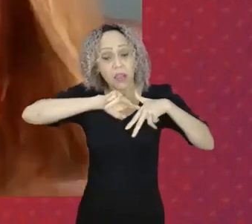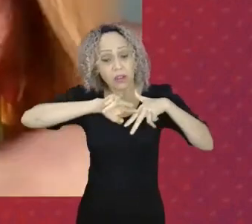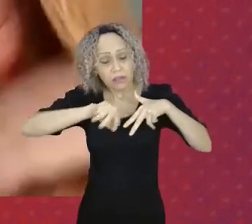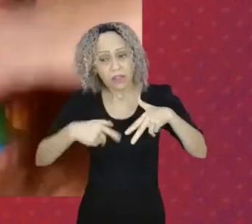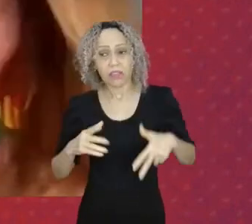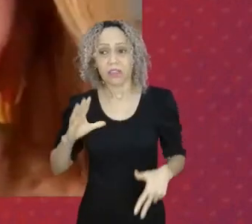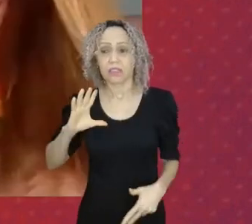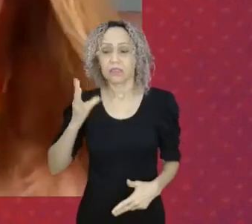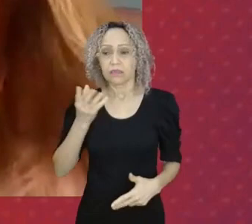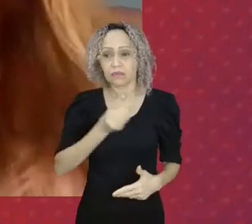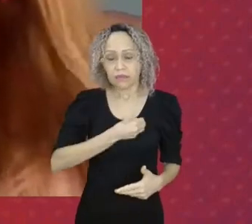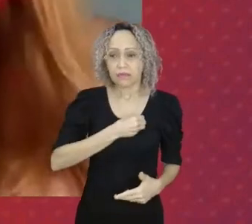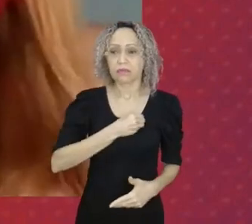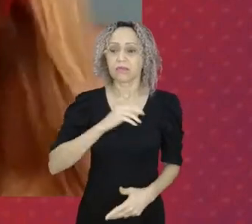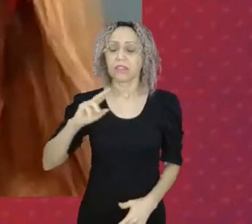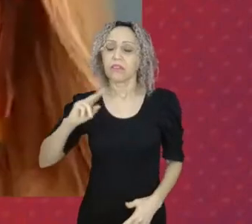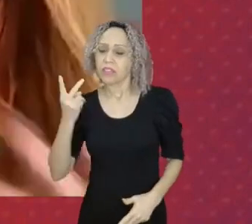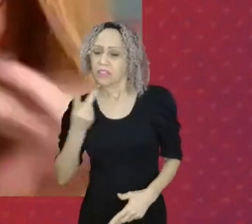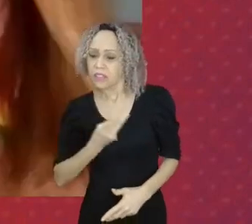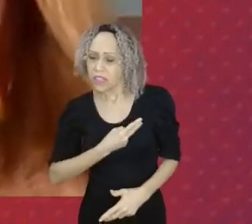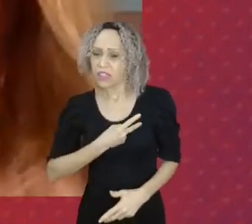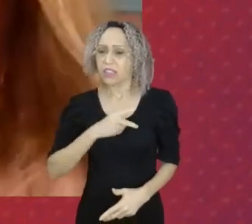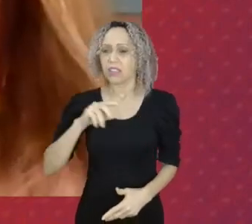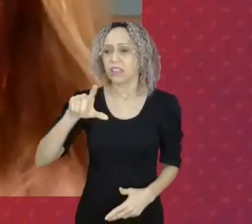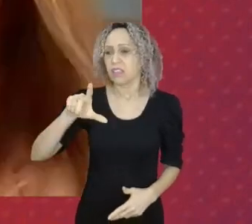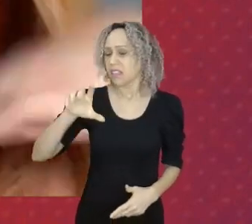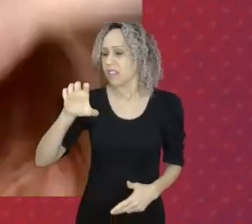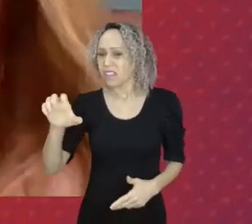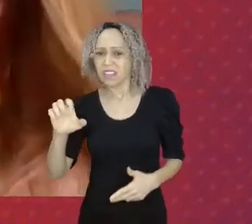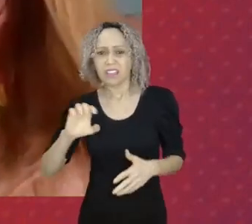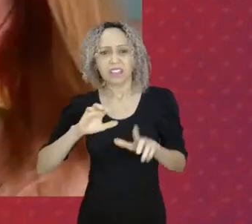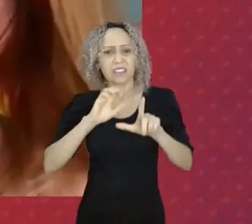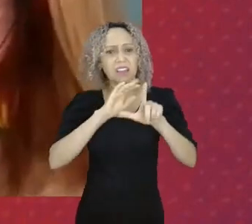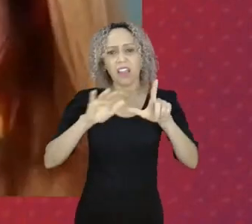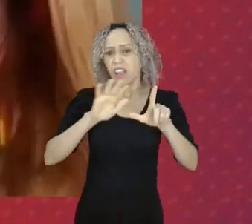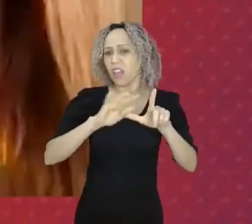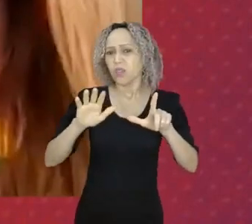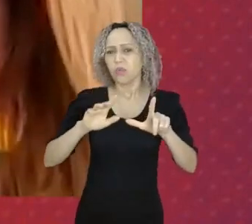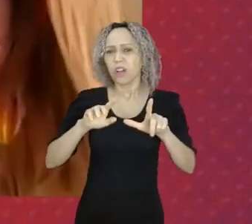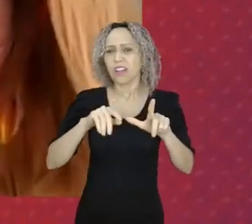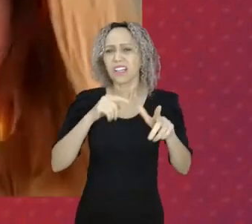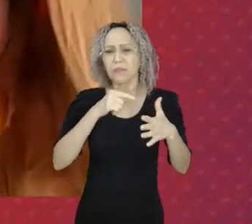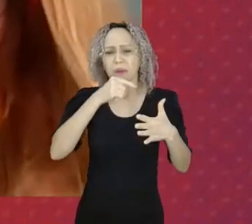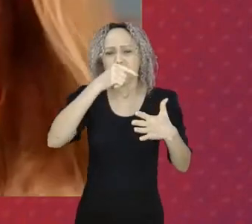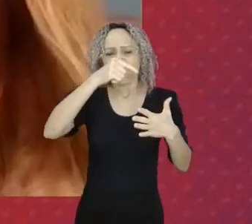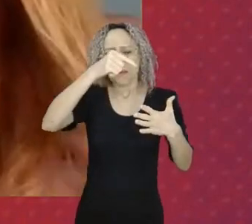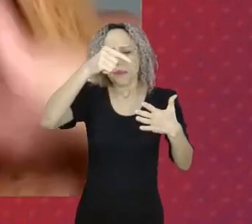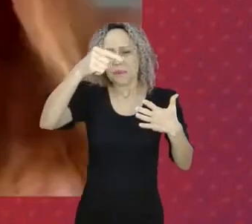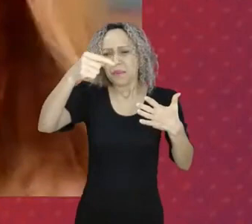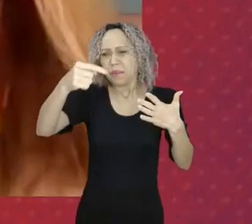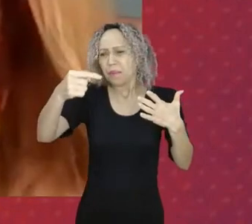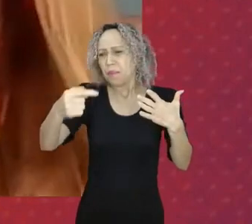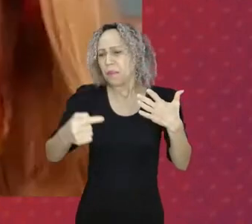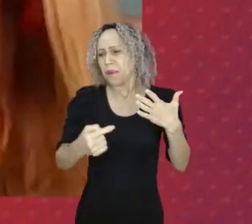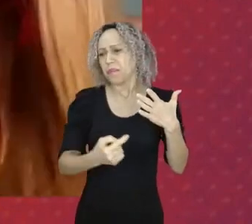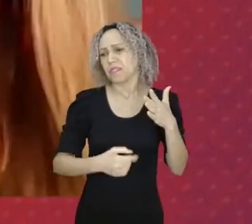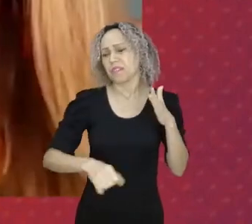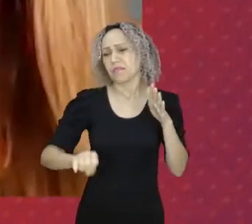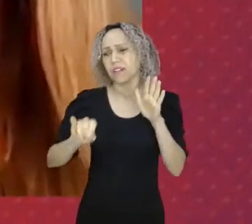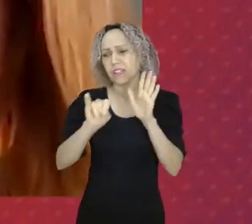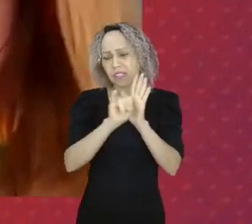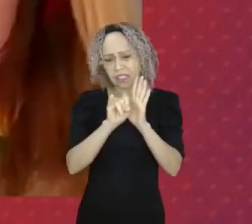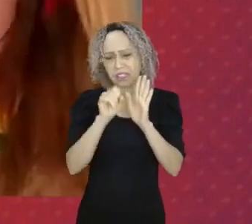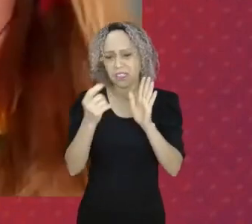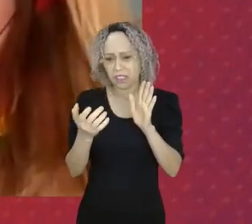travesti, transexual, pessoas transmasculinas, e aí são várias as identidades que podem ter nesse espectro de